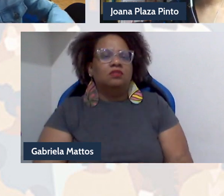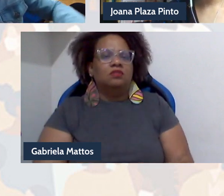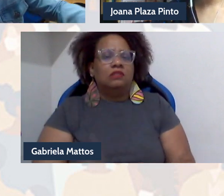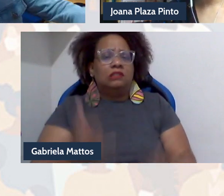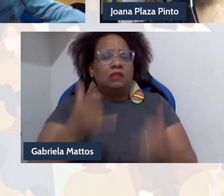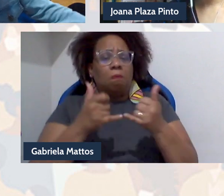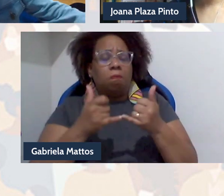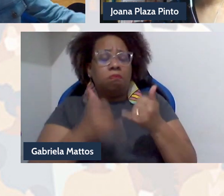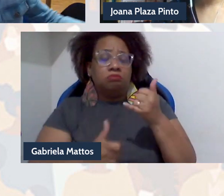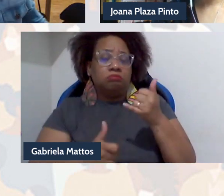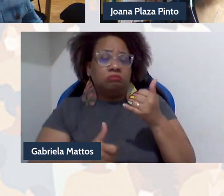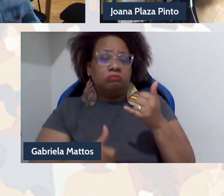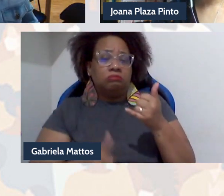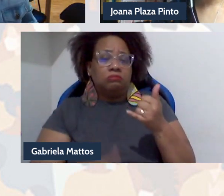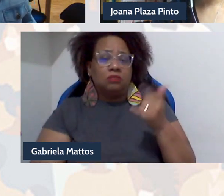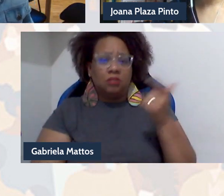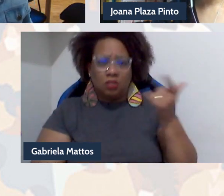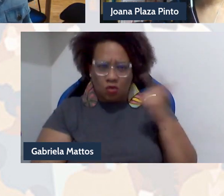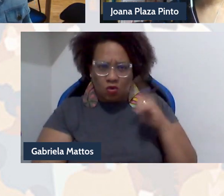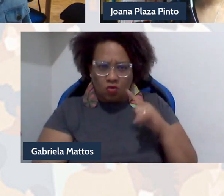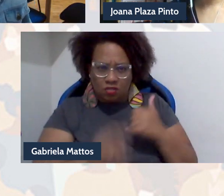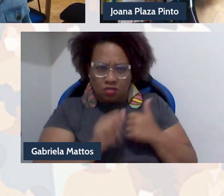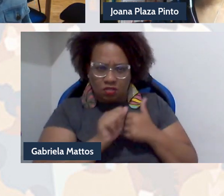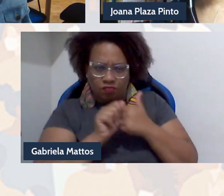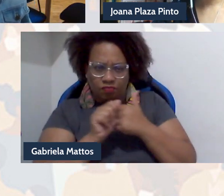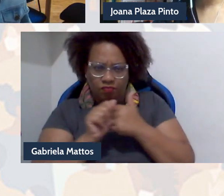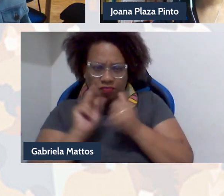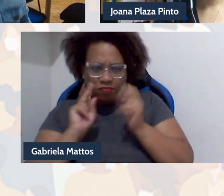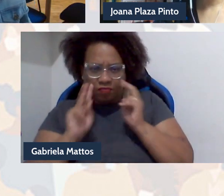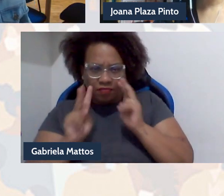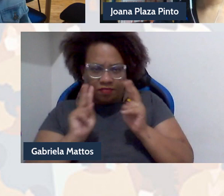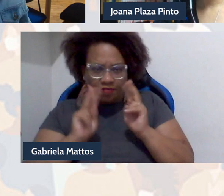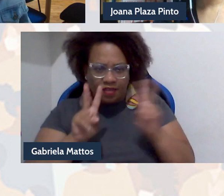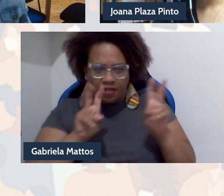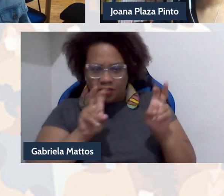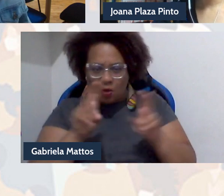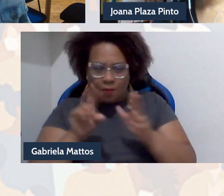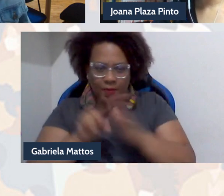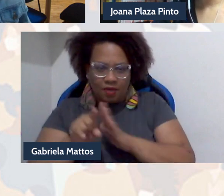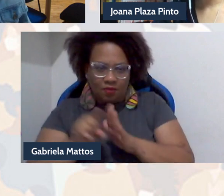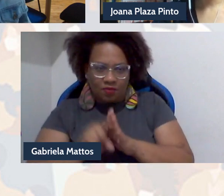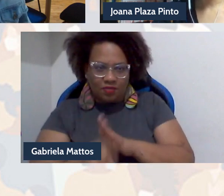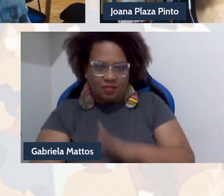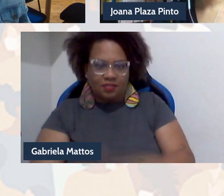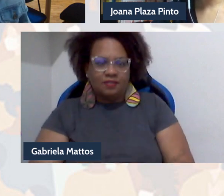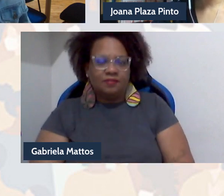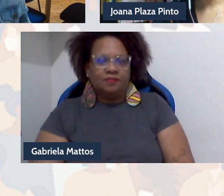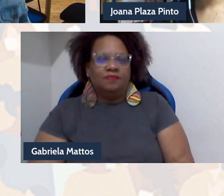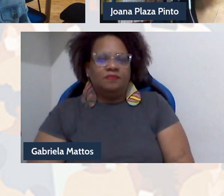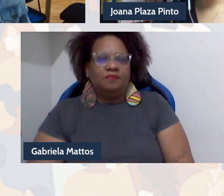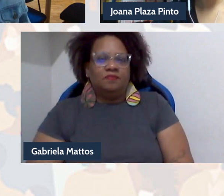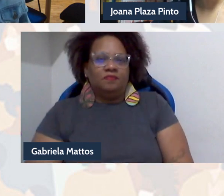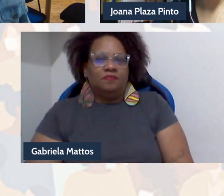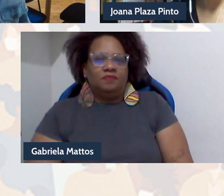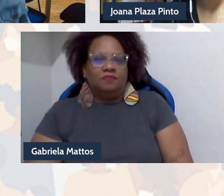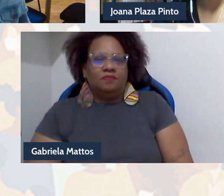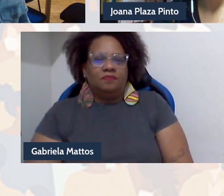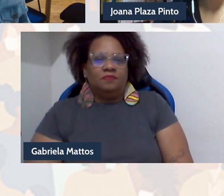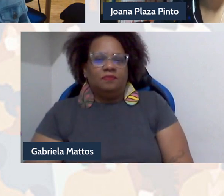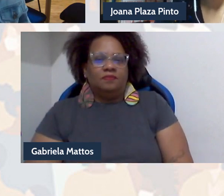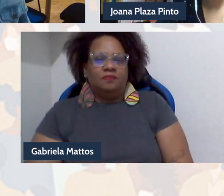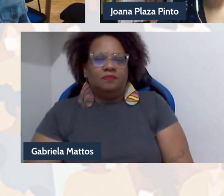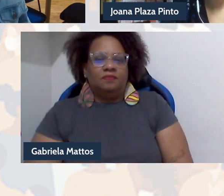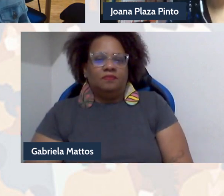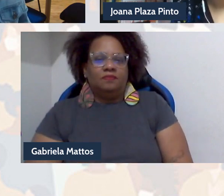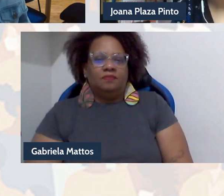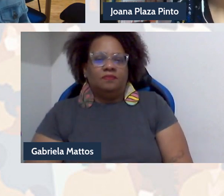você conseguiu acompanhar no chat privado ali as questões que foram colocadas. Então, eu deixo aberto para você fazer alguns comentários.